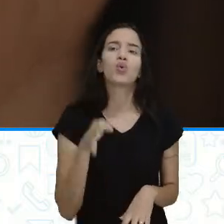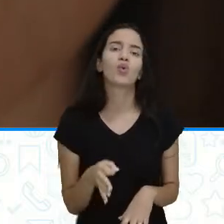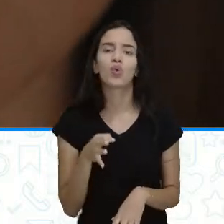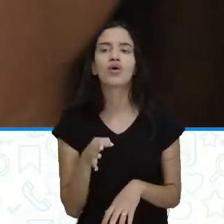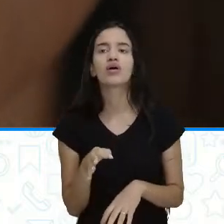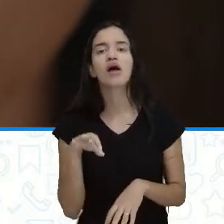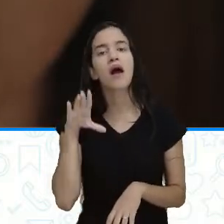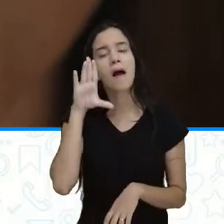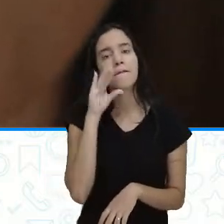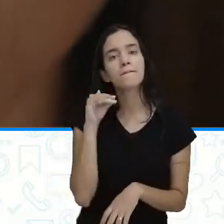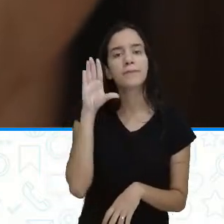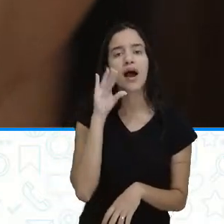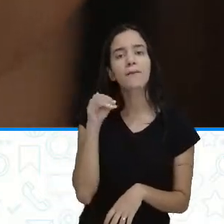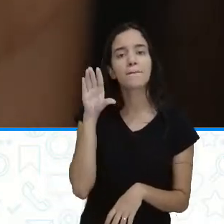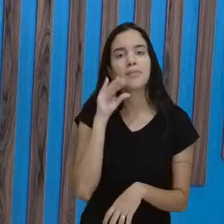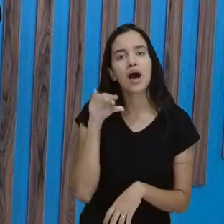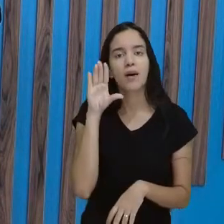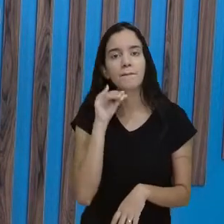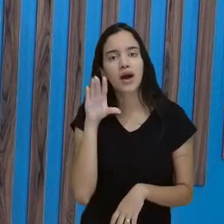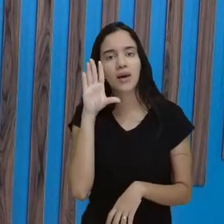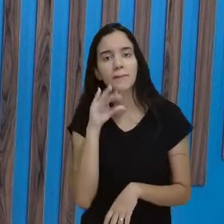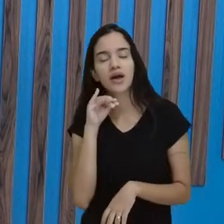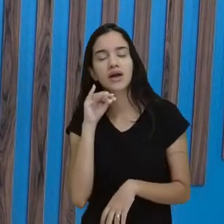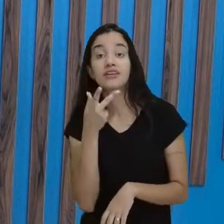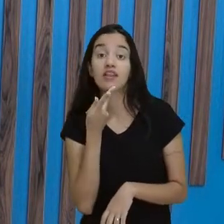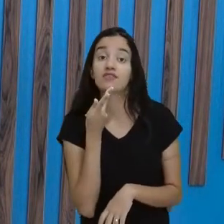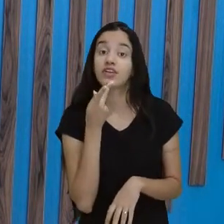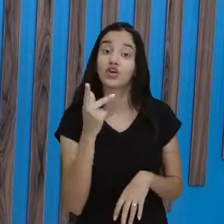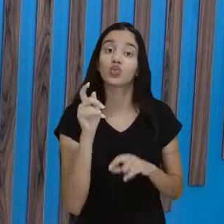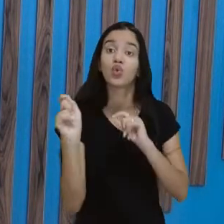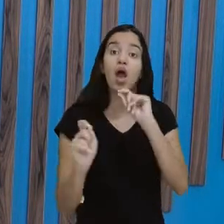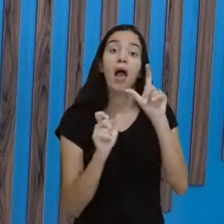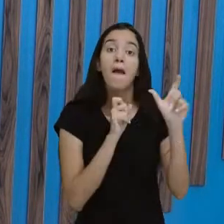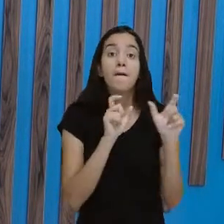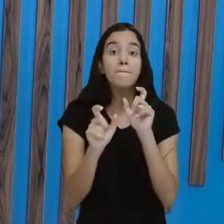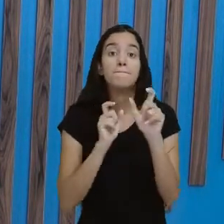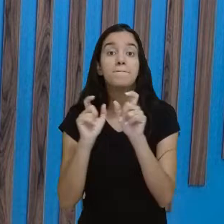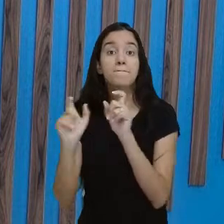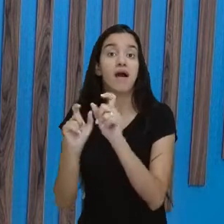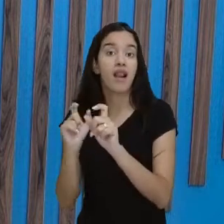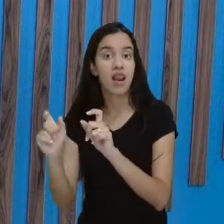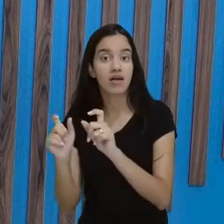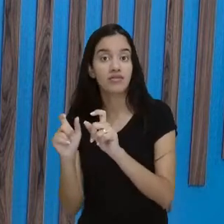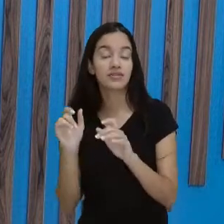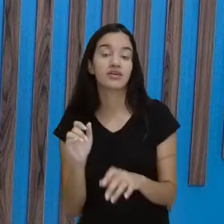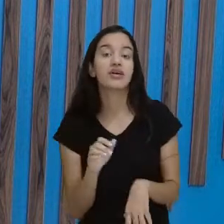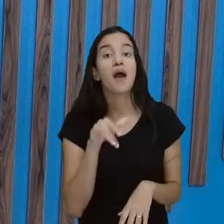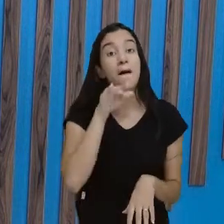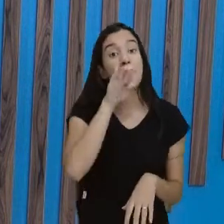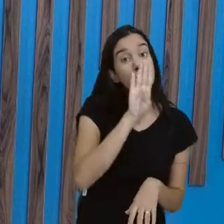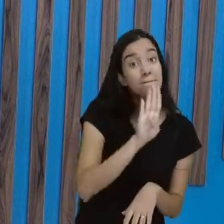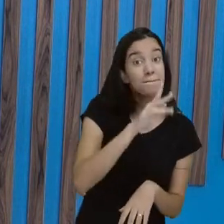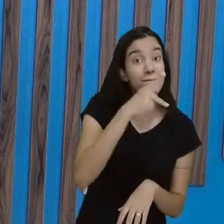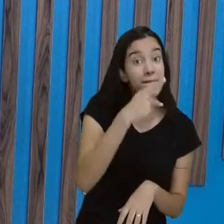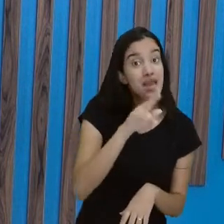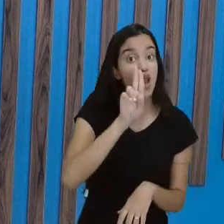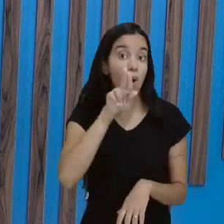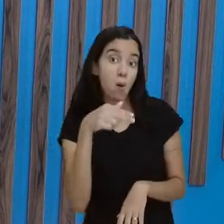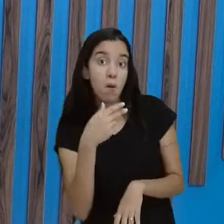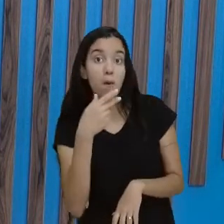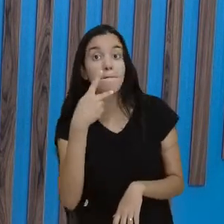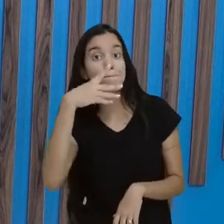quando os lábios dela se encostam, ela está falando palavras com P ou B